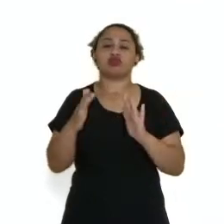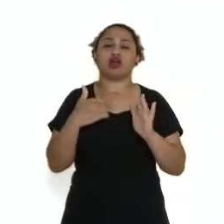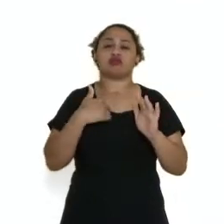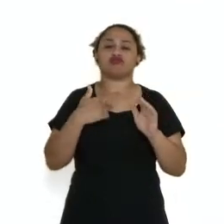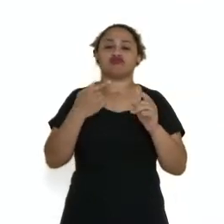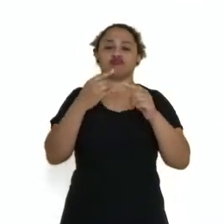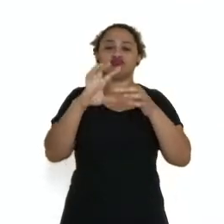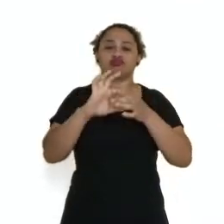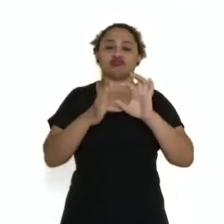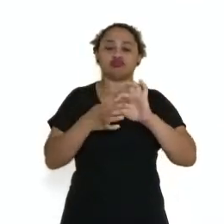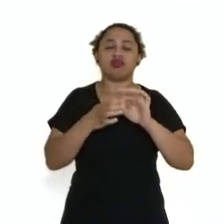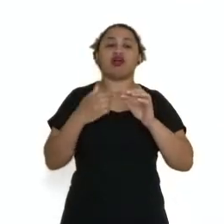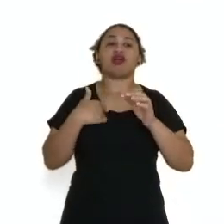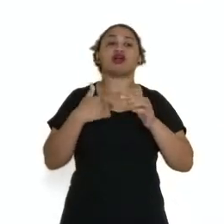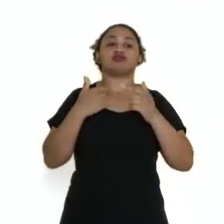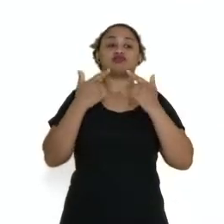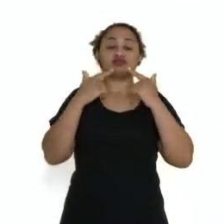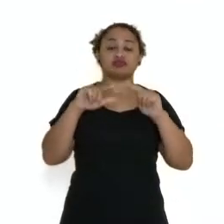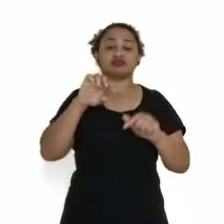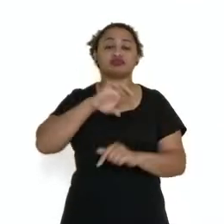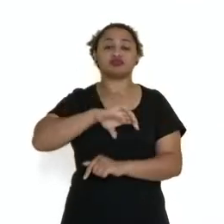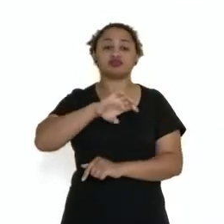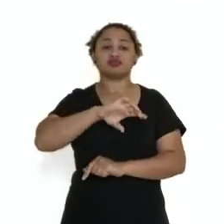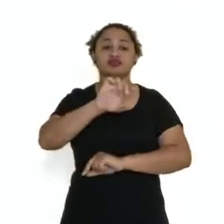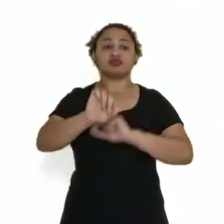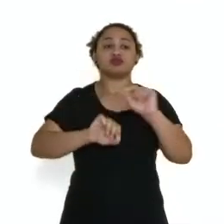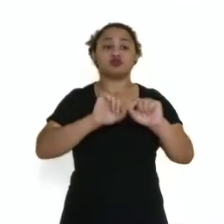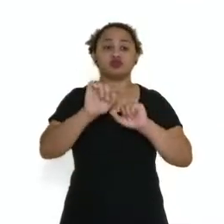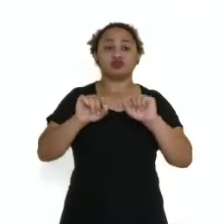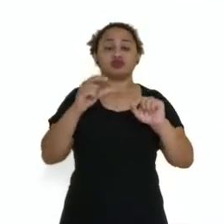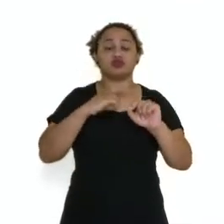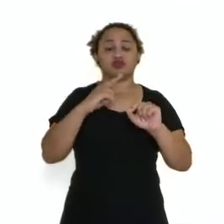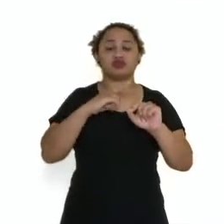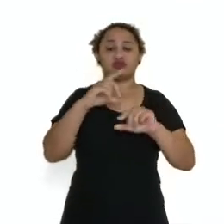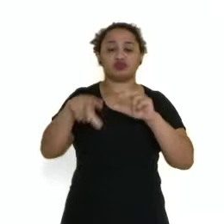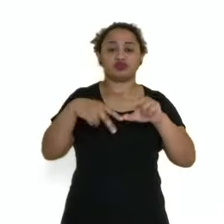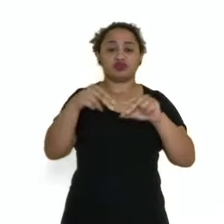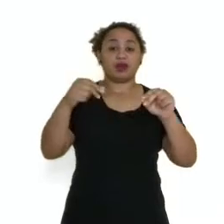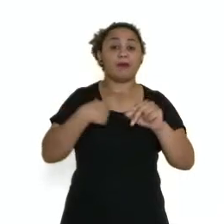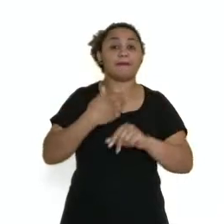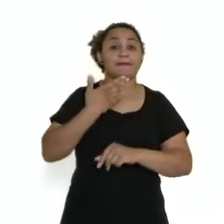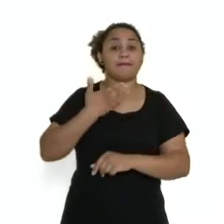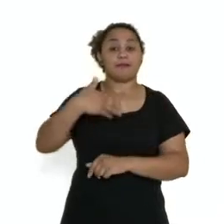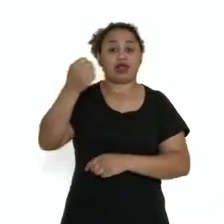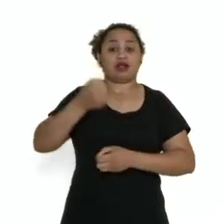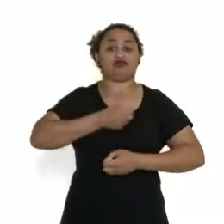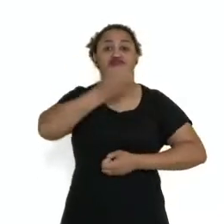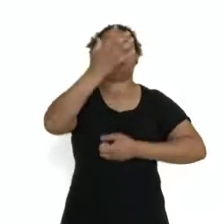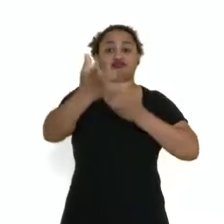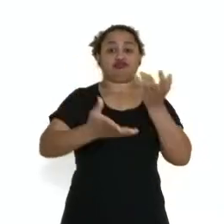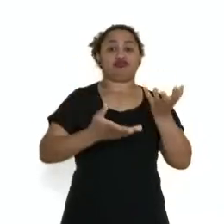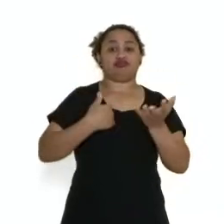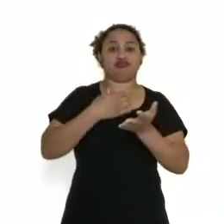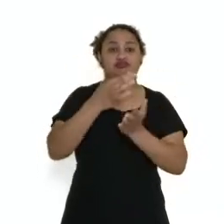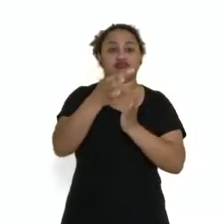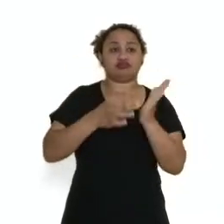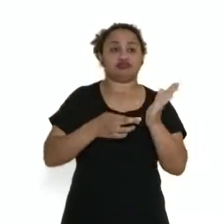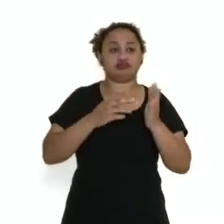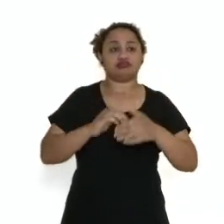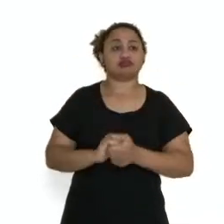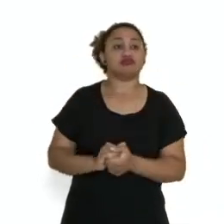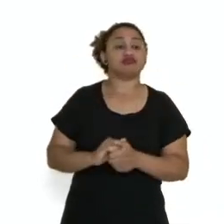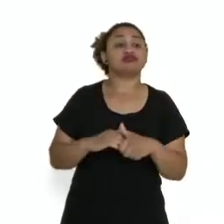no portal aqui, ó, tá a referência, o prêmio de melhor relato. Então, e a senhora, professora,